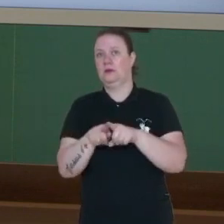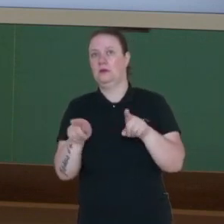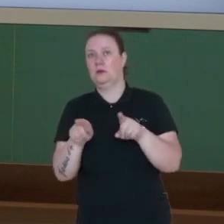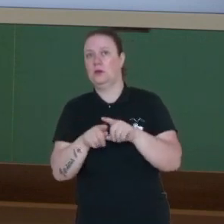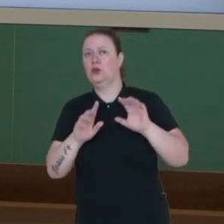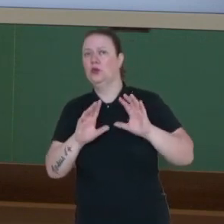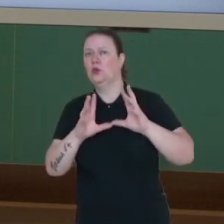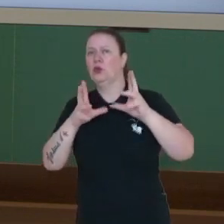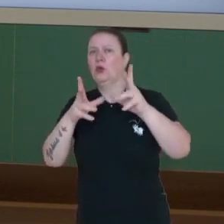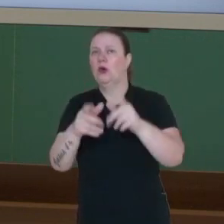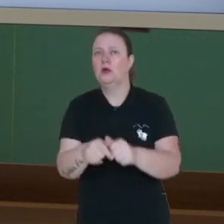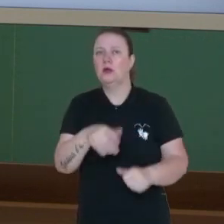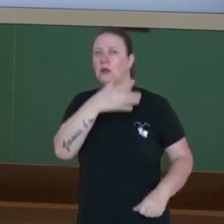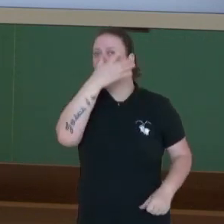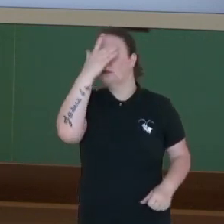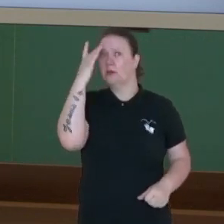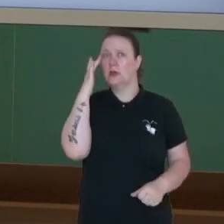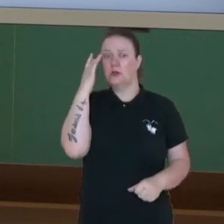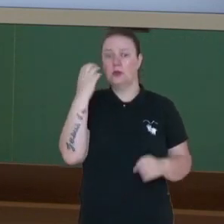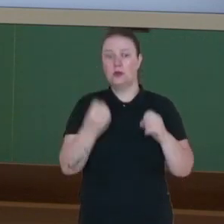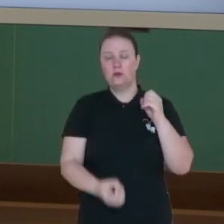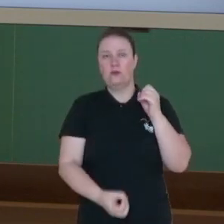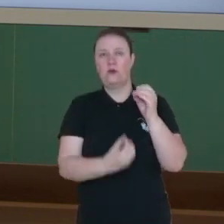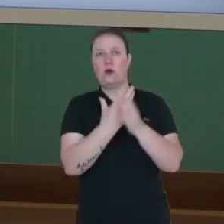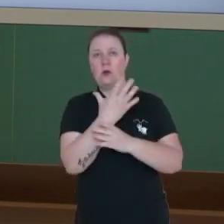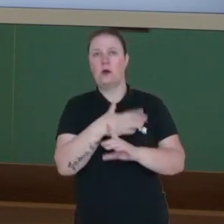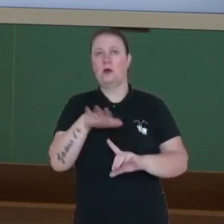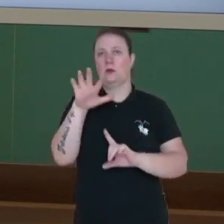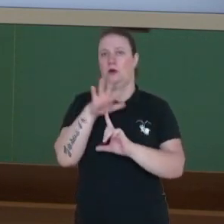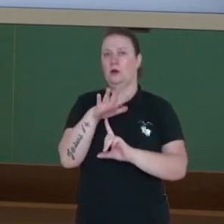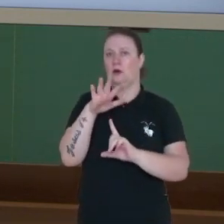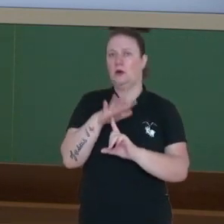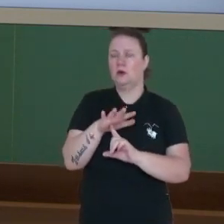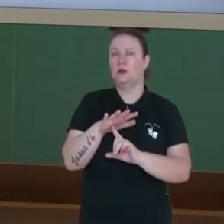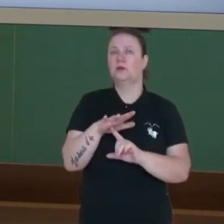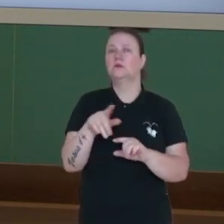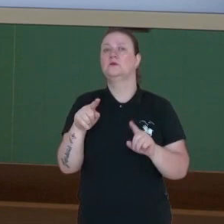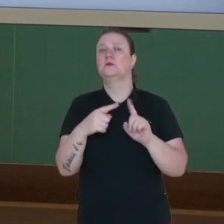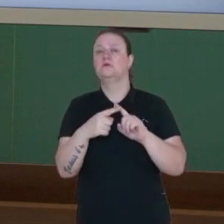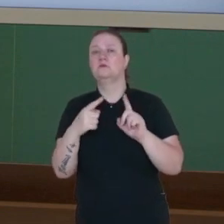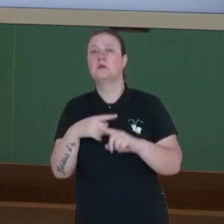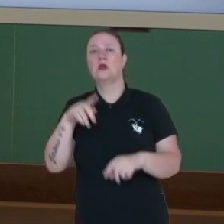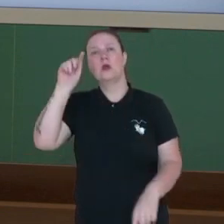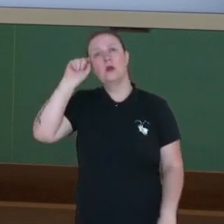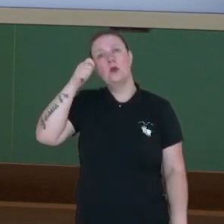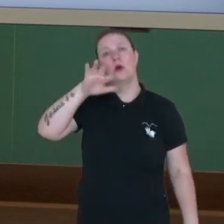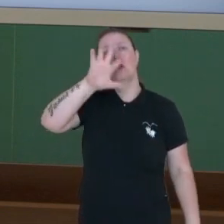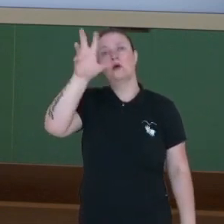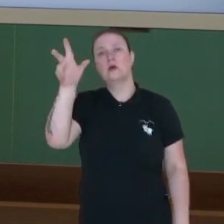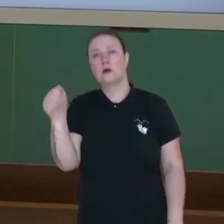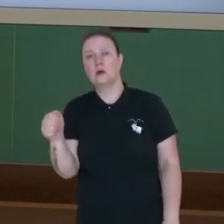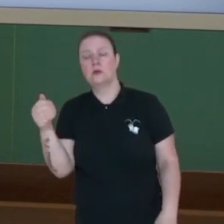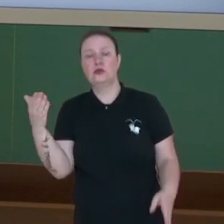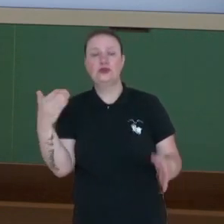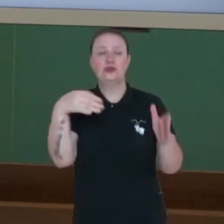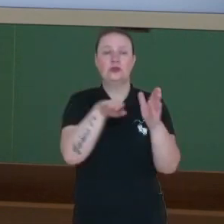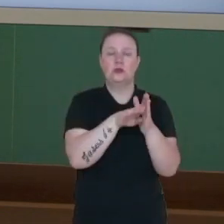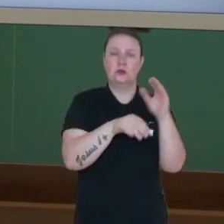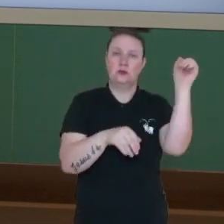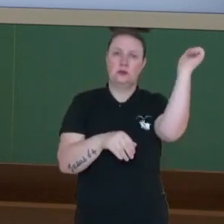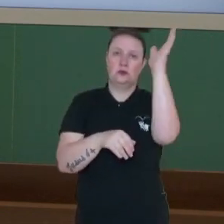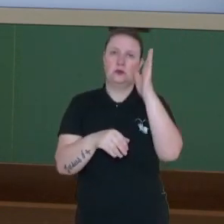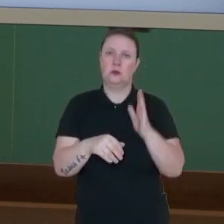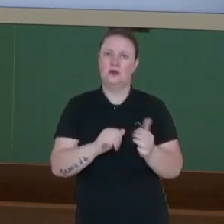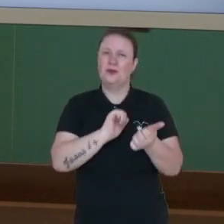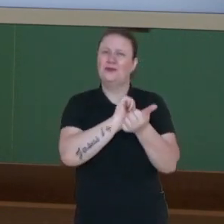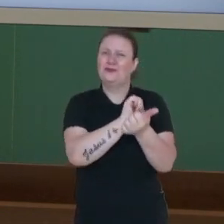foram trazidos para o Paraná para serem escravizados nesse processo de escravização que durou por mais de 3